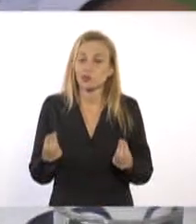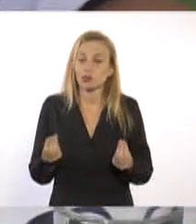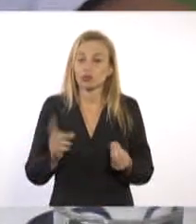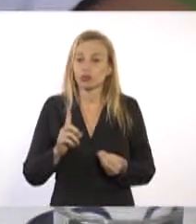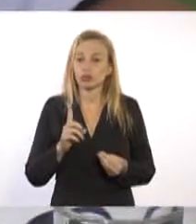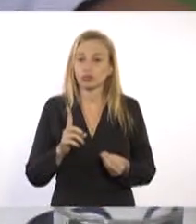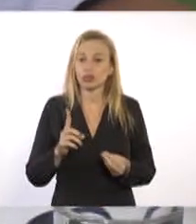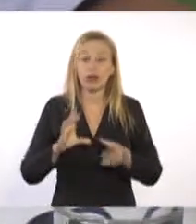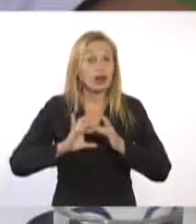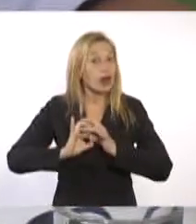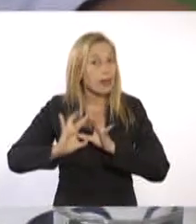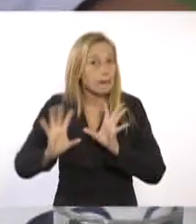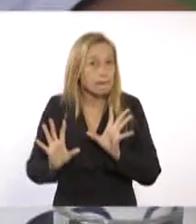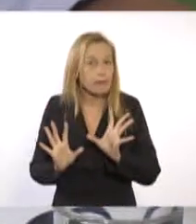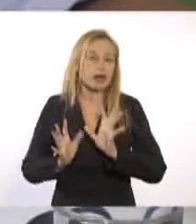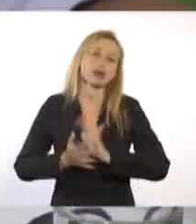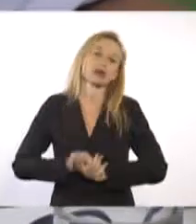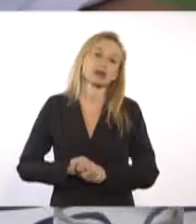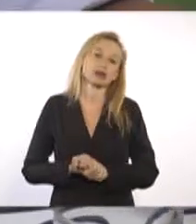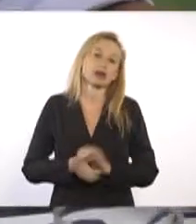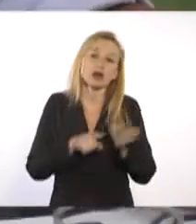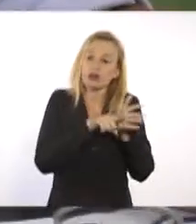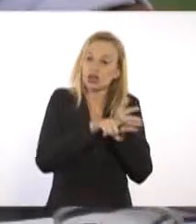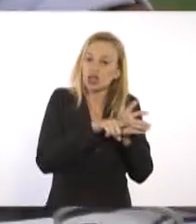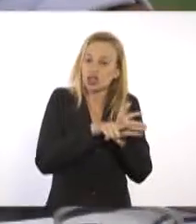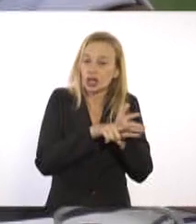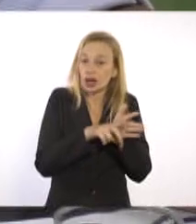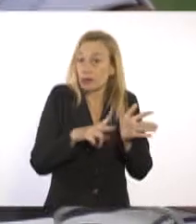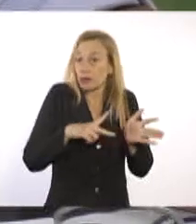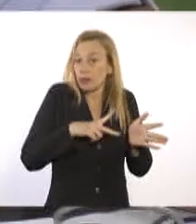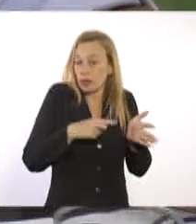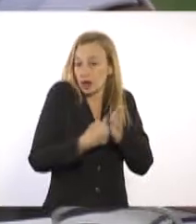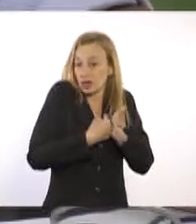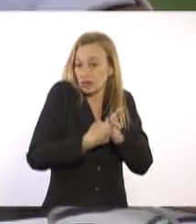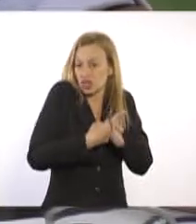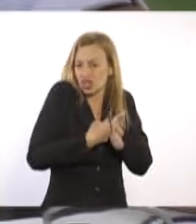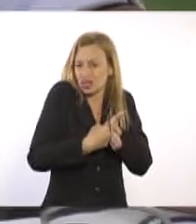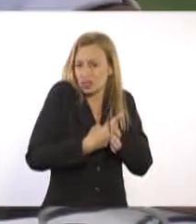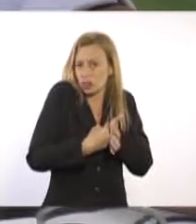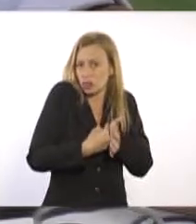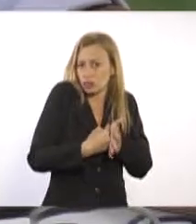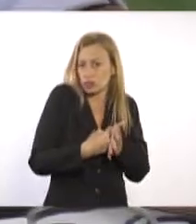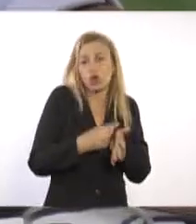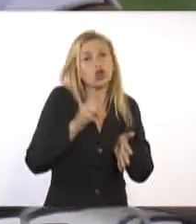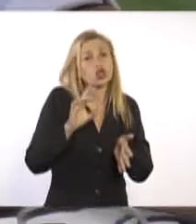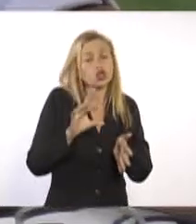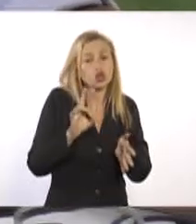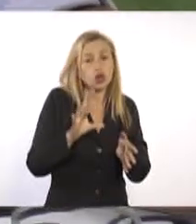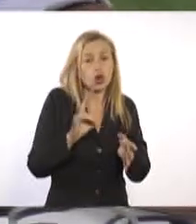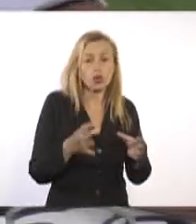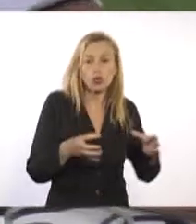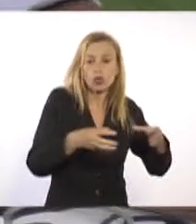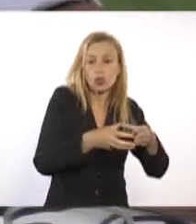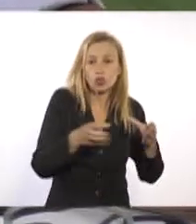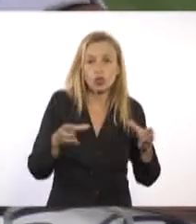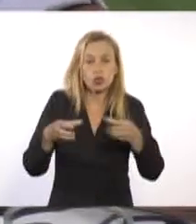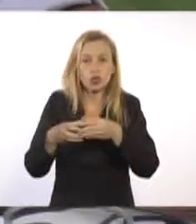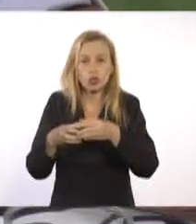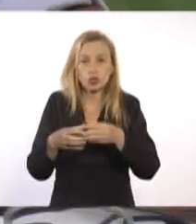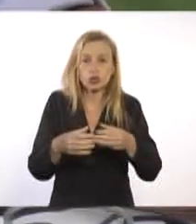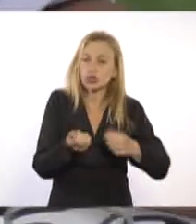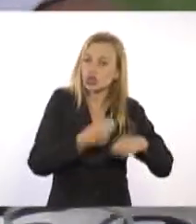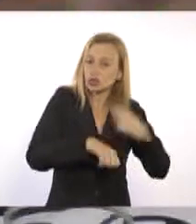autorizado, né, a investigar a si mesmo. Quem investiga o governo são órgãos de controle, como o próprio Ministério Público, a própria Assembleia